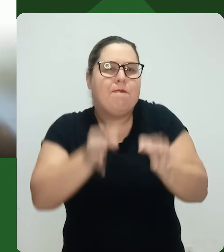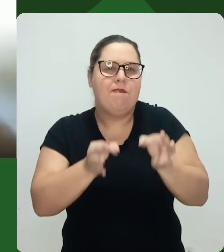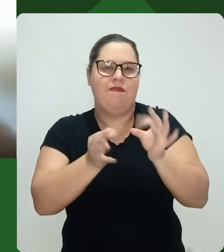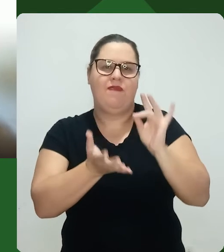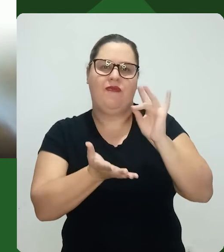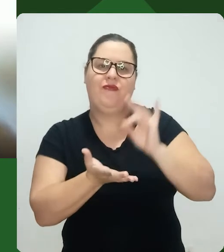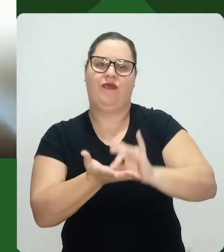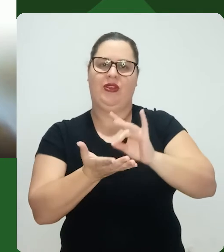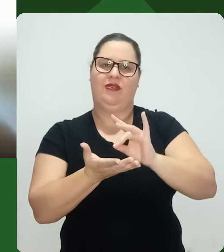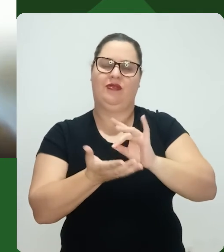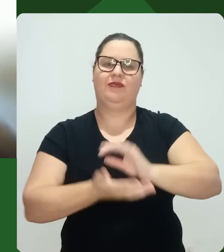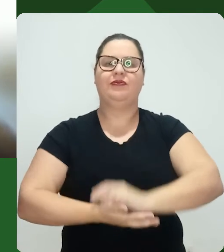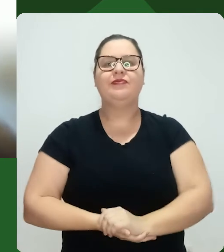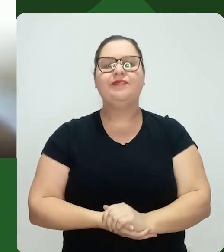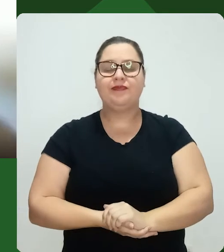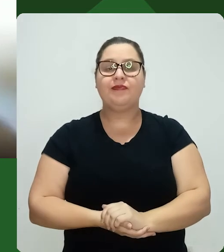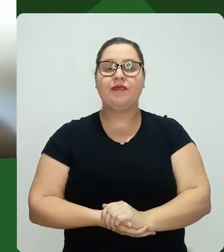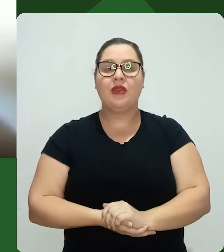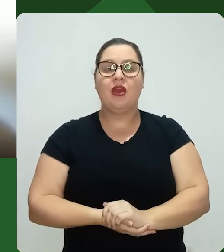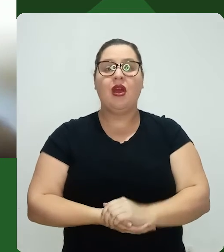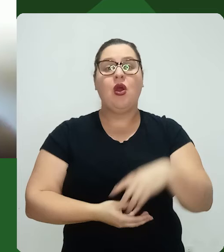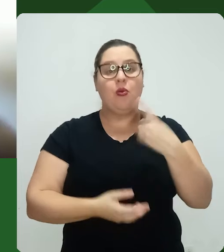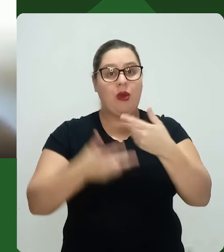mais perto possível da verdade.